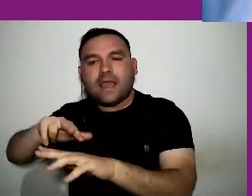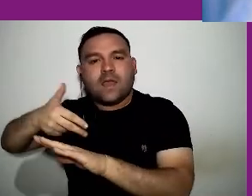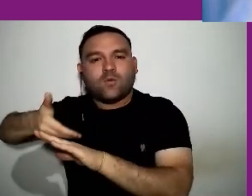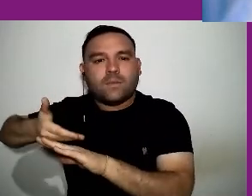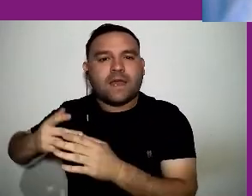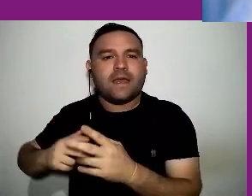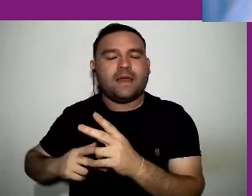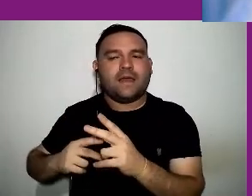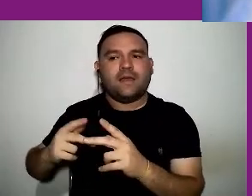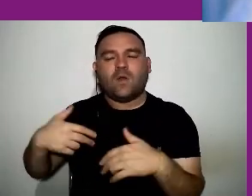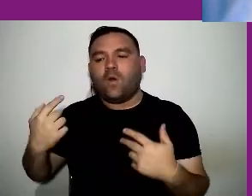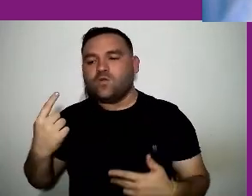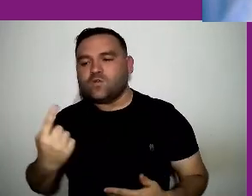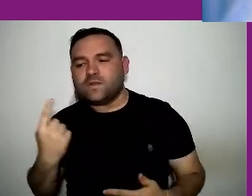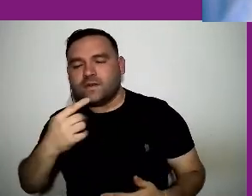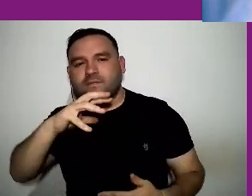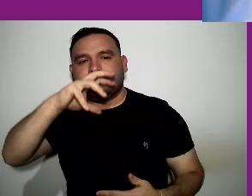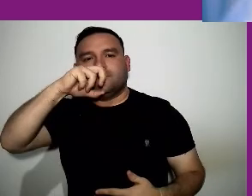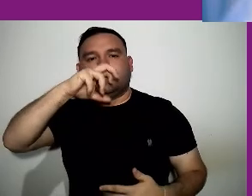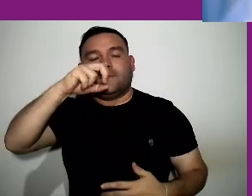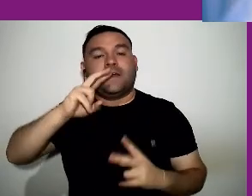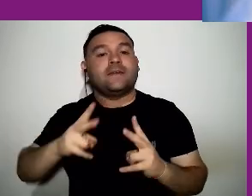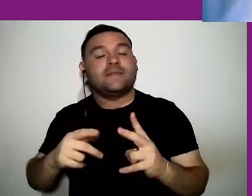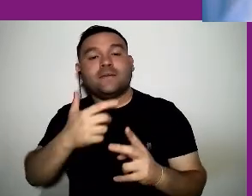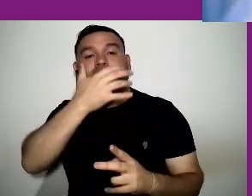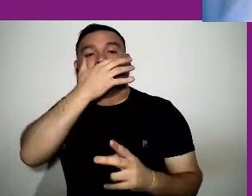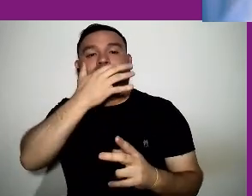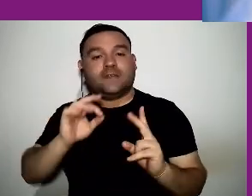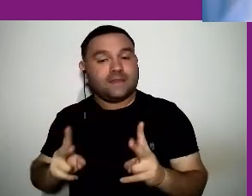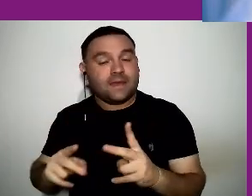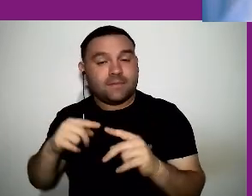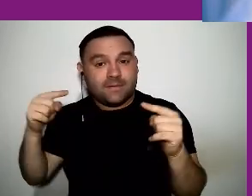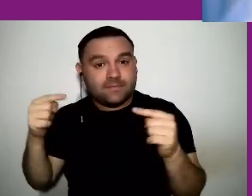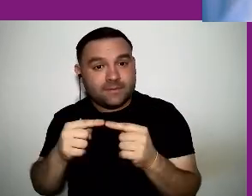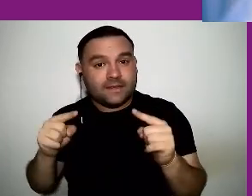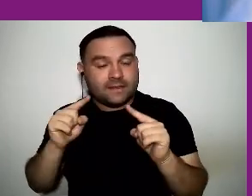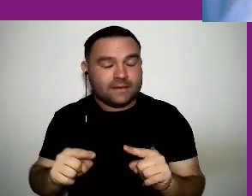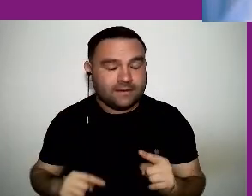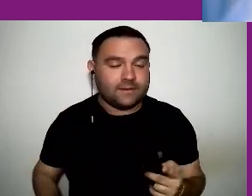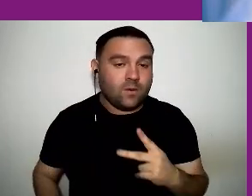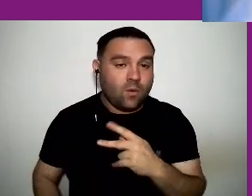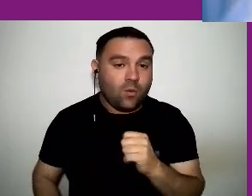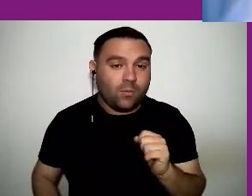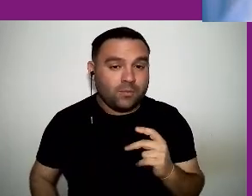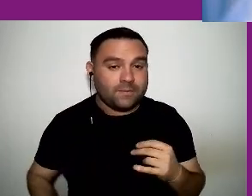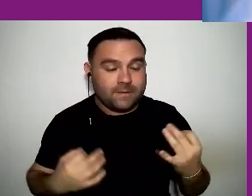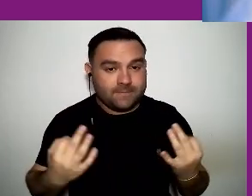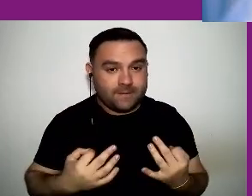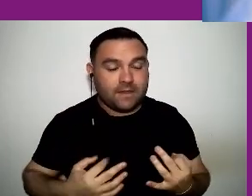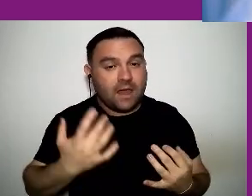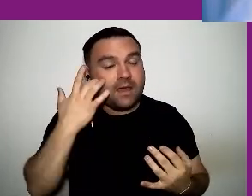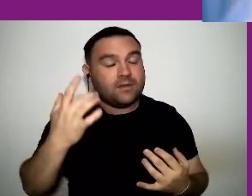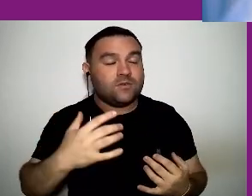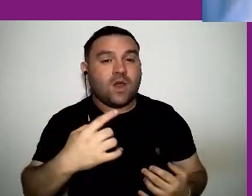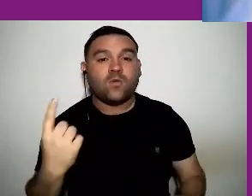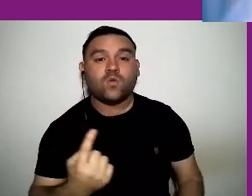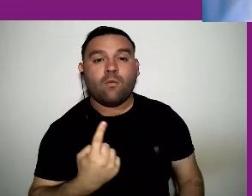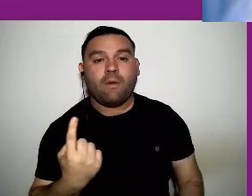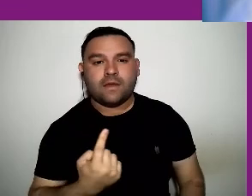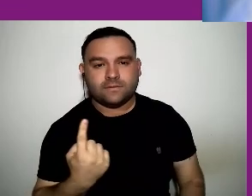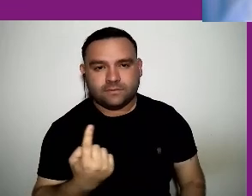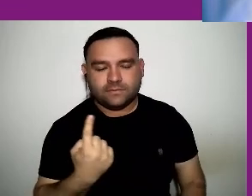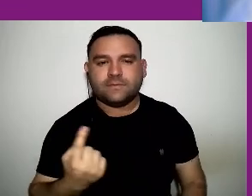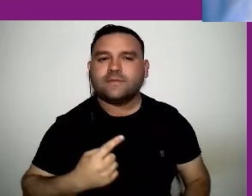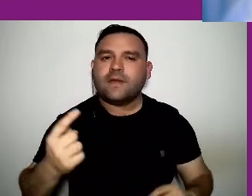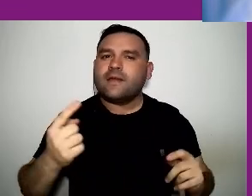recrutamento, ventilação espontânea, mas sempre chegando ao PIP ideal. Eu tenho certeza que os modos automáticos